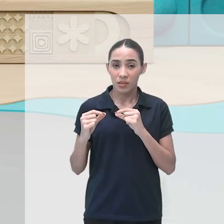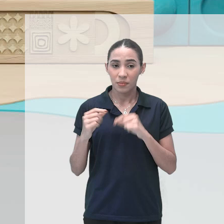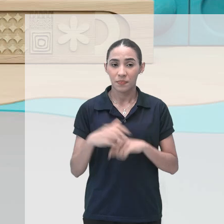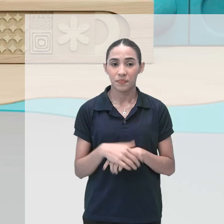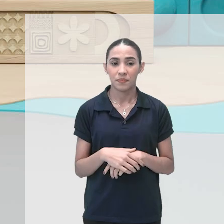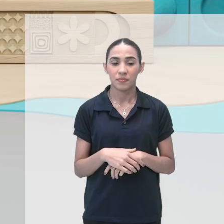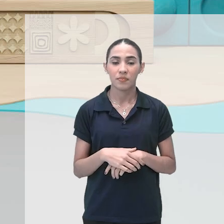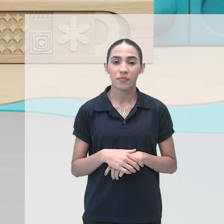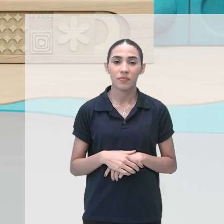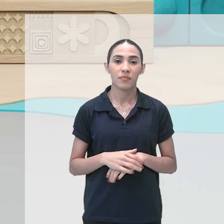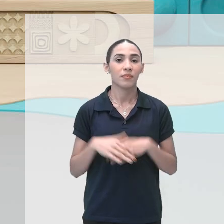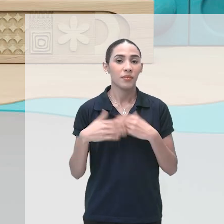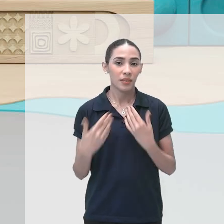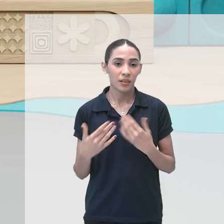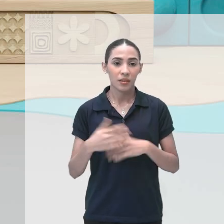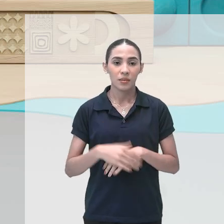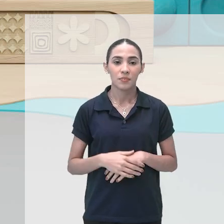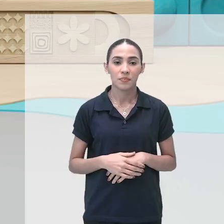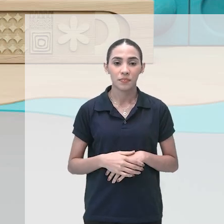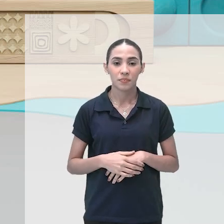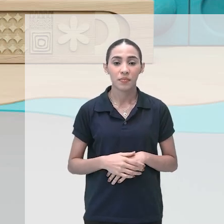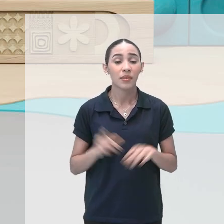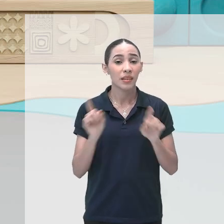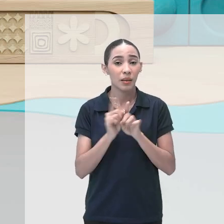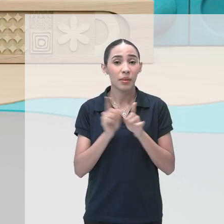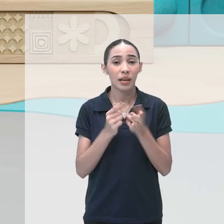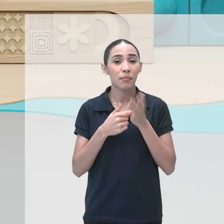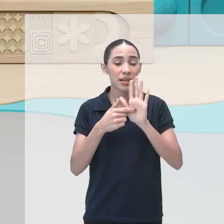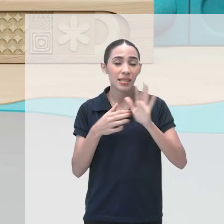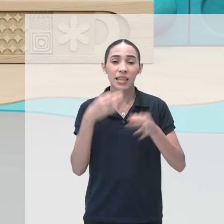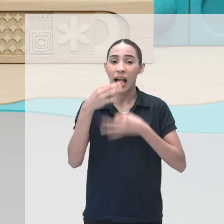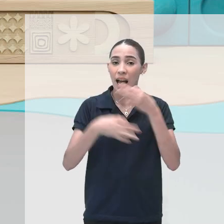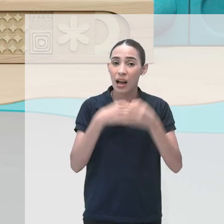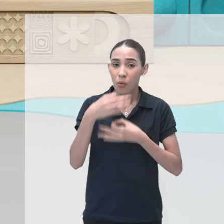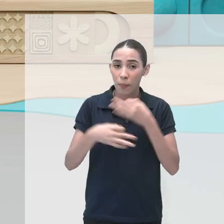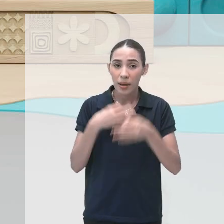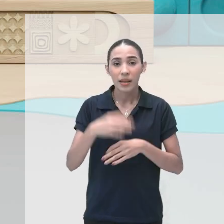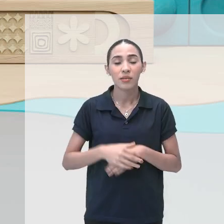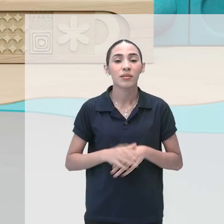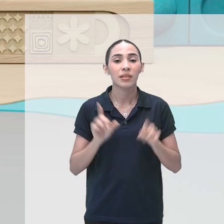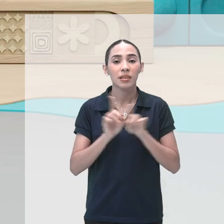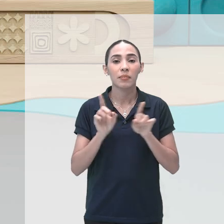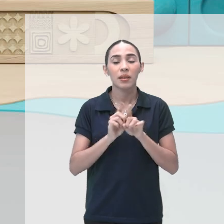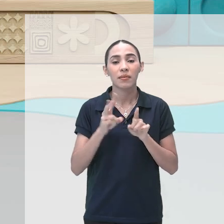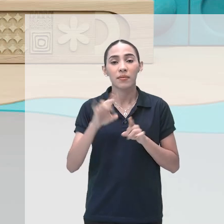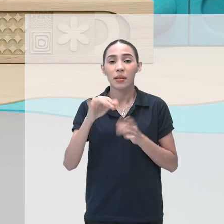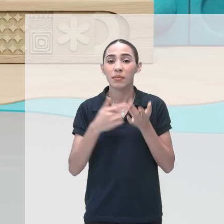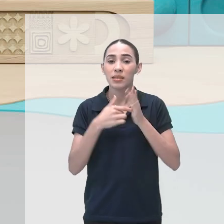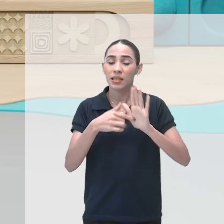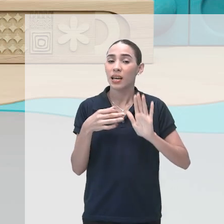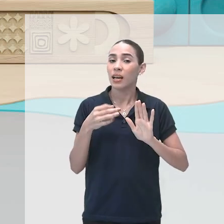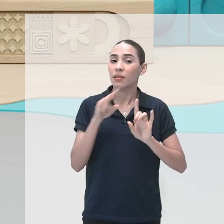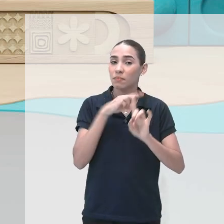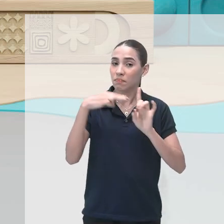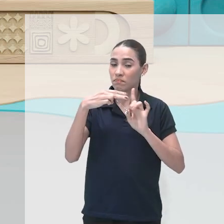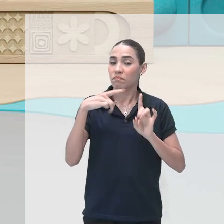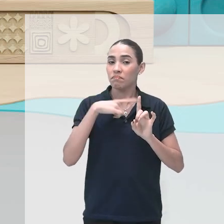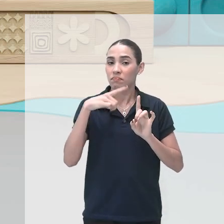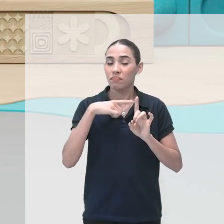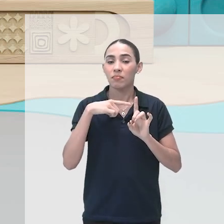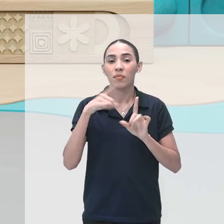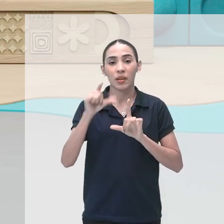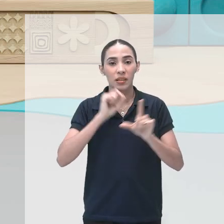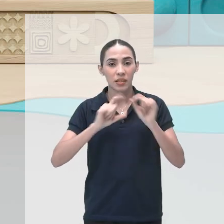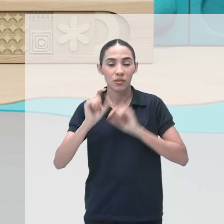certo? Aí, claro, ele apresenta os argumentos dele, ele traz o ponto de vista dele,